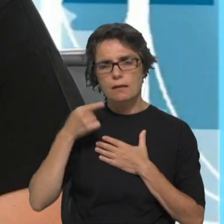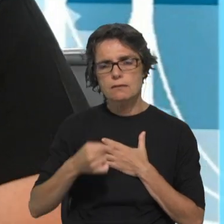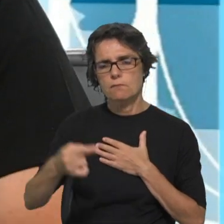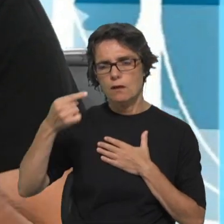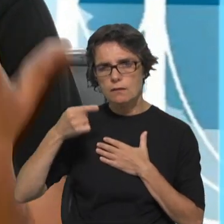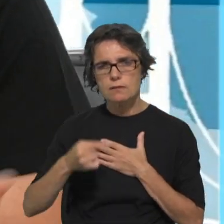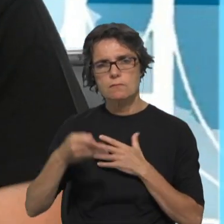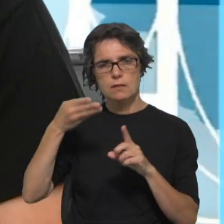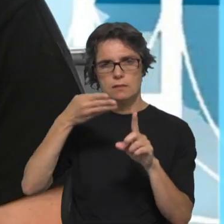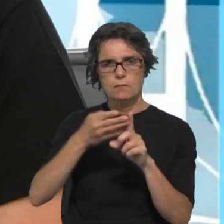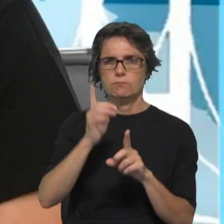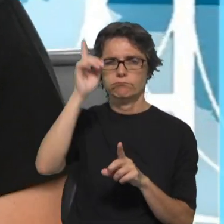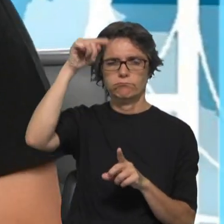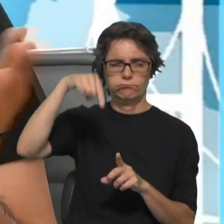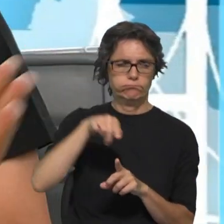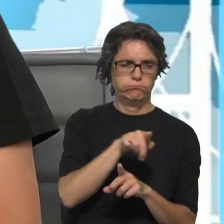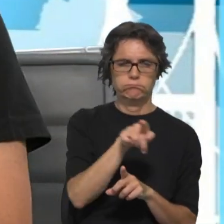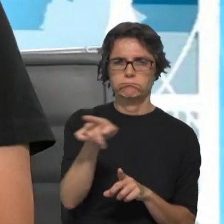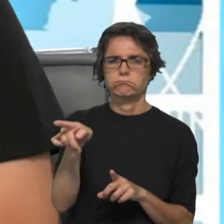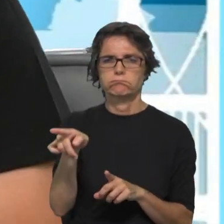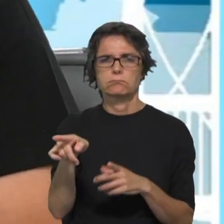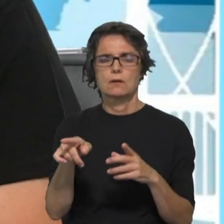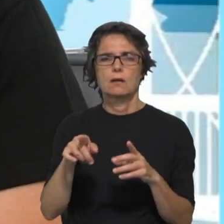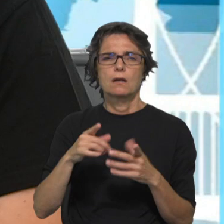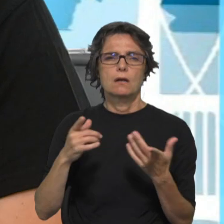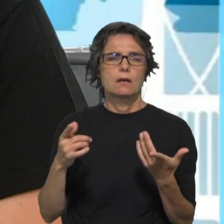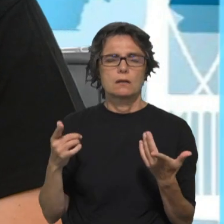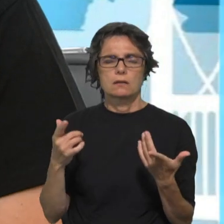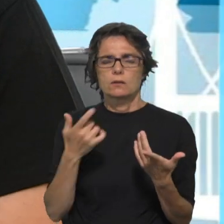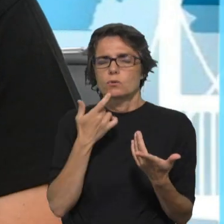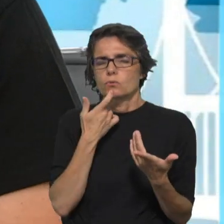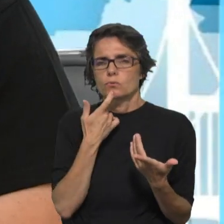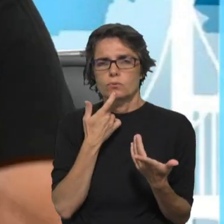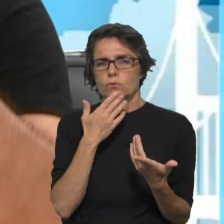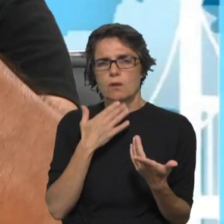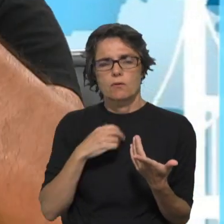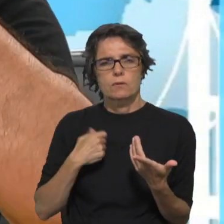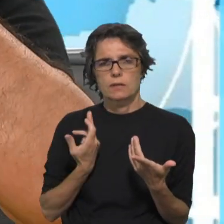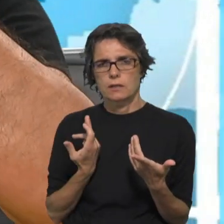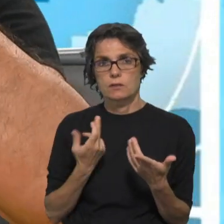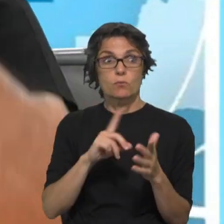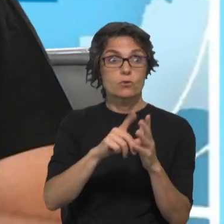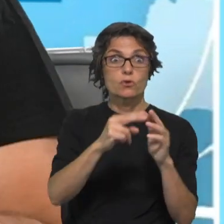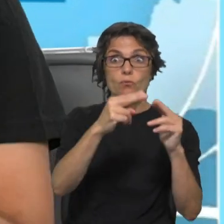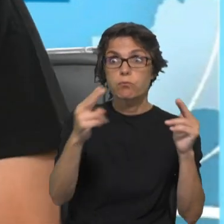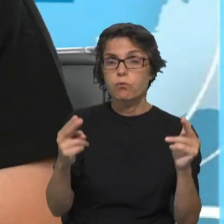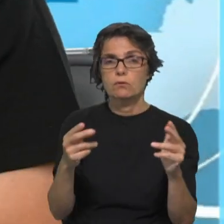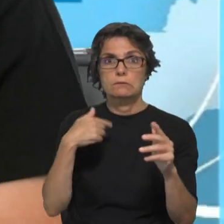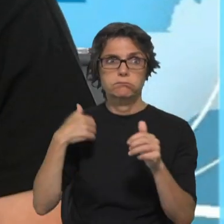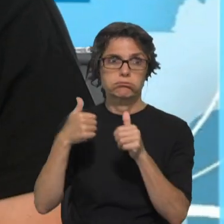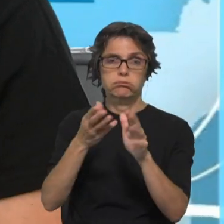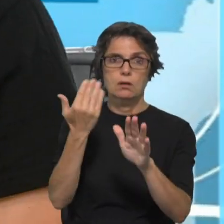missionárias de norte a sul do país, de mais ao litoral ou mais ao interior, os projetos Ponte que acompanhei, ou